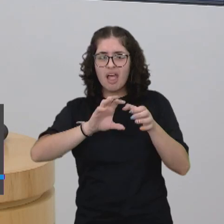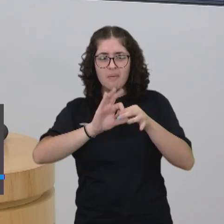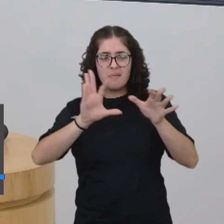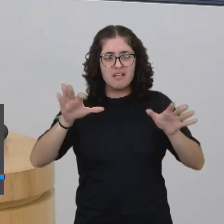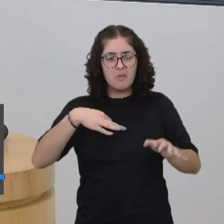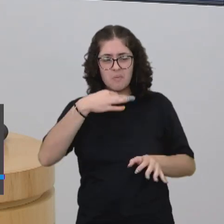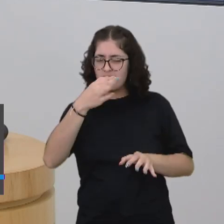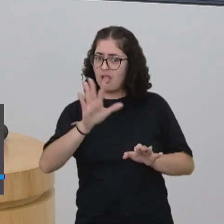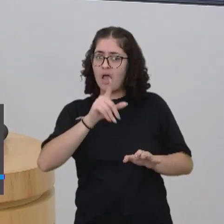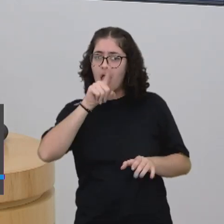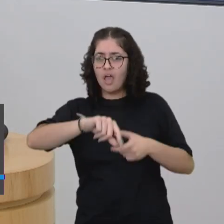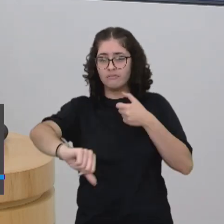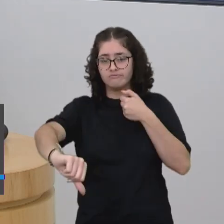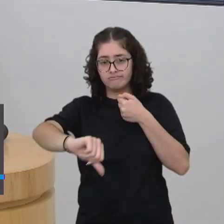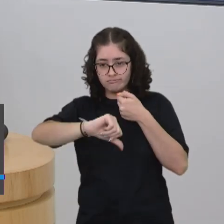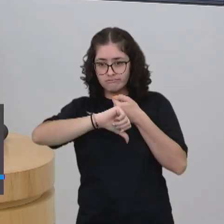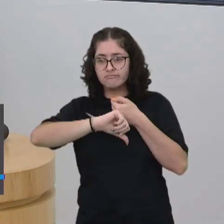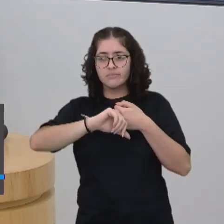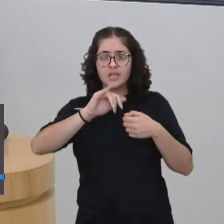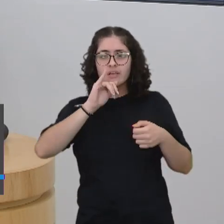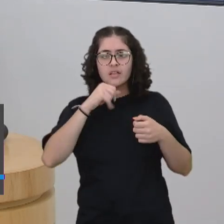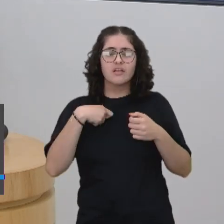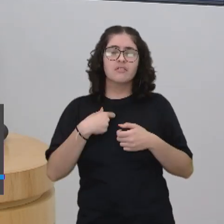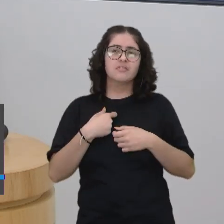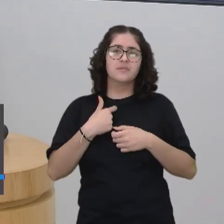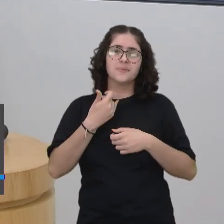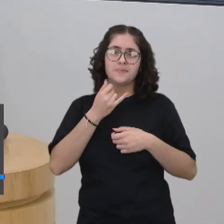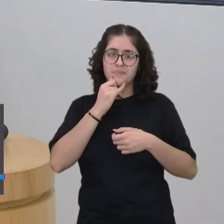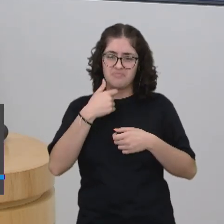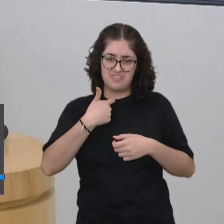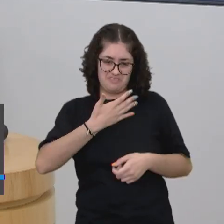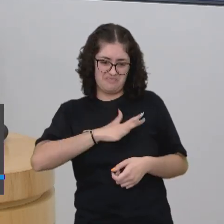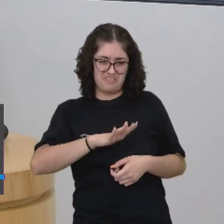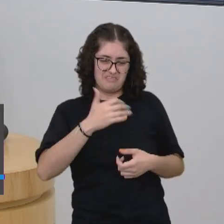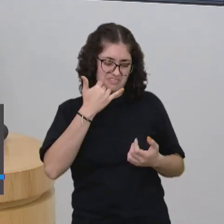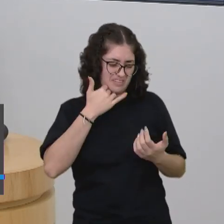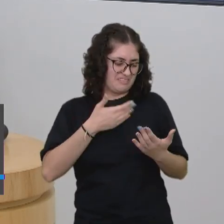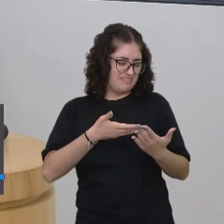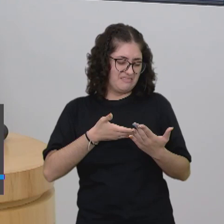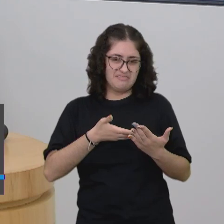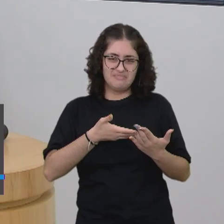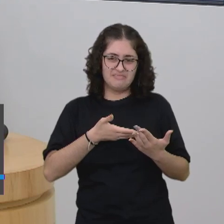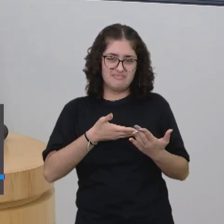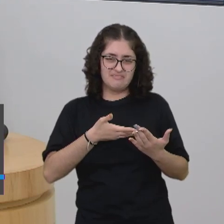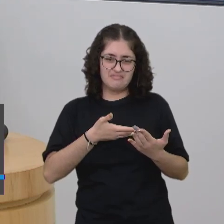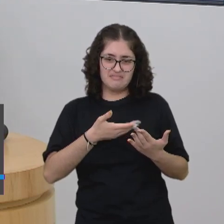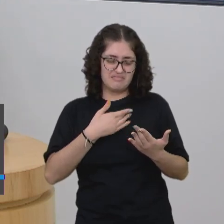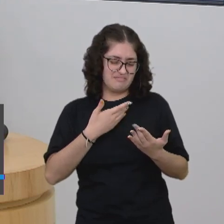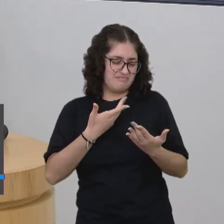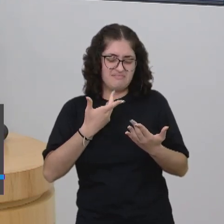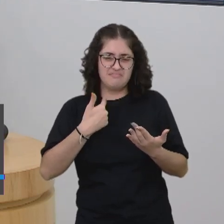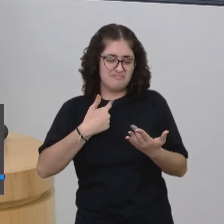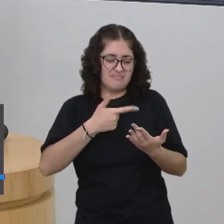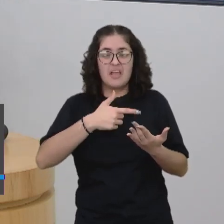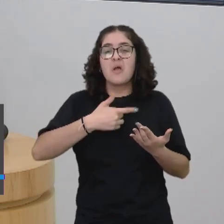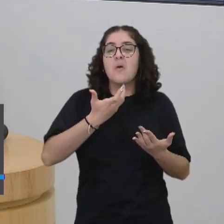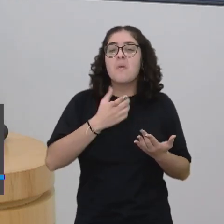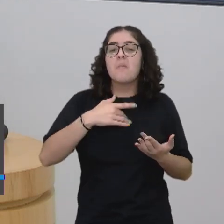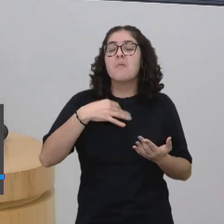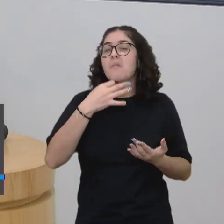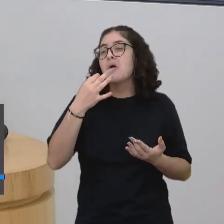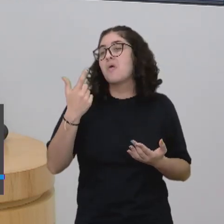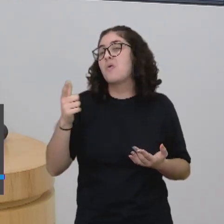Quando eu olho pra você e falo, mano, eu não gosto muito desse celular, eu acho ele... mano, eu prefiro outro. Isso é uma